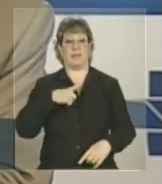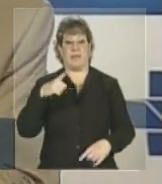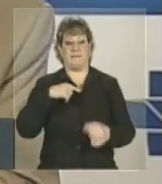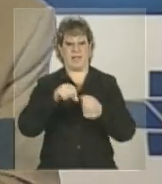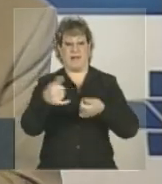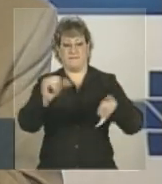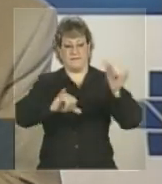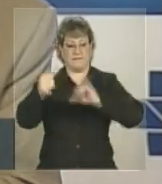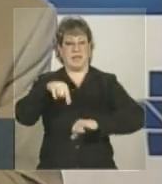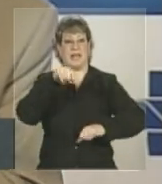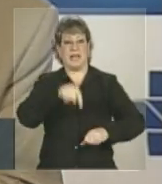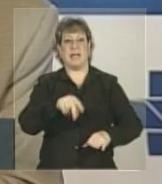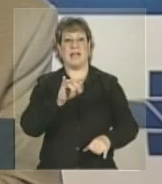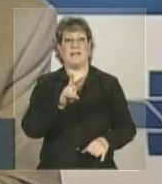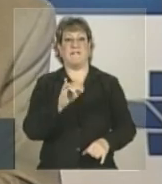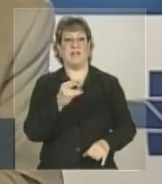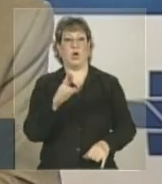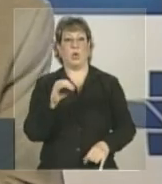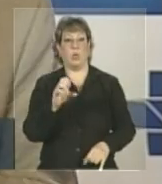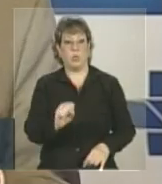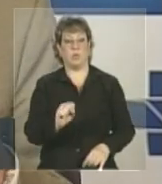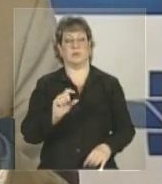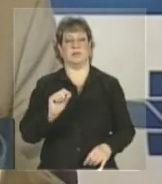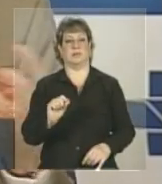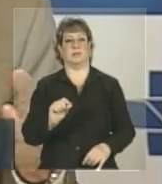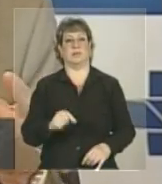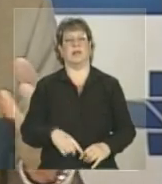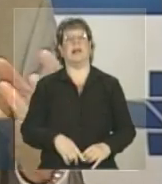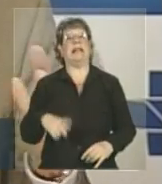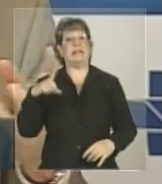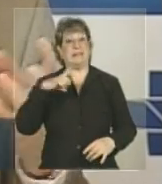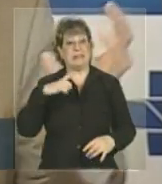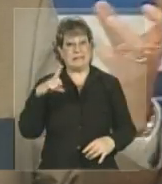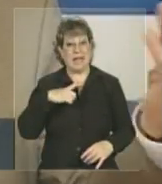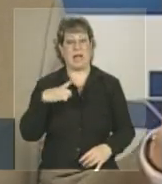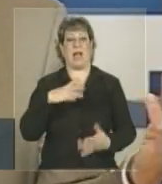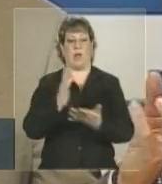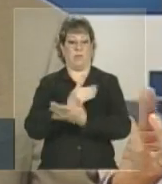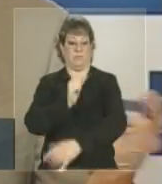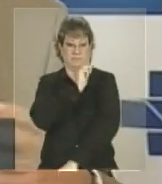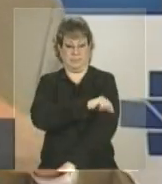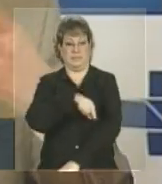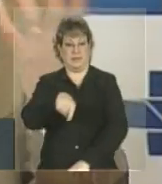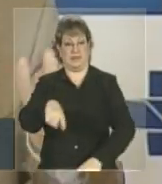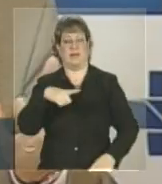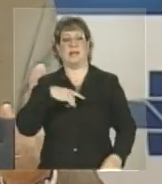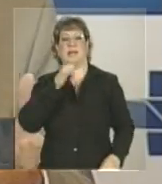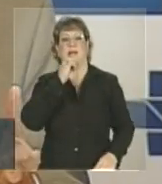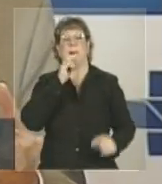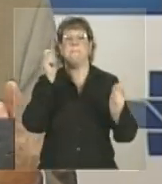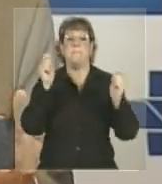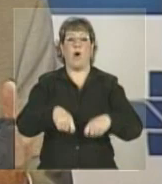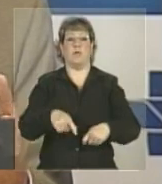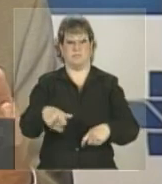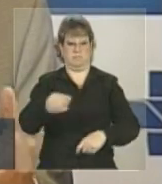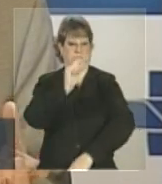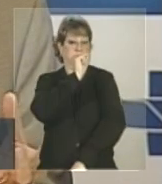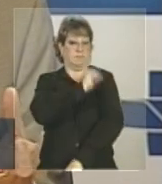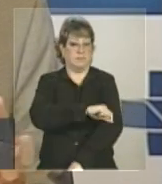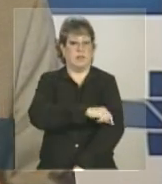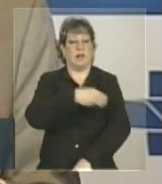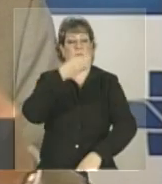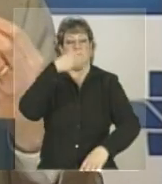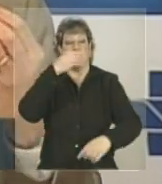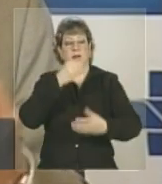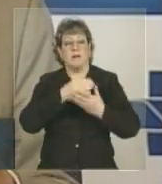atenuado, e aí a vacina pode, em casos raros, simular uma forma mais leve da doença, por exemplo, a vacina contra o